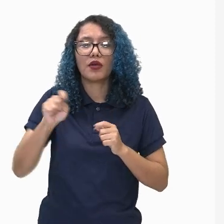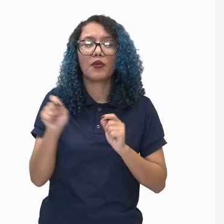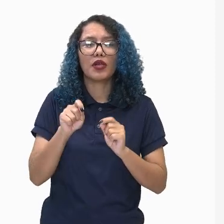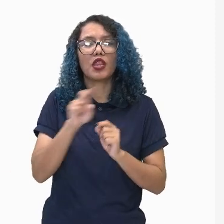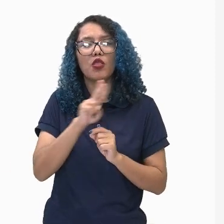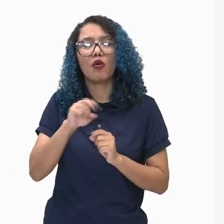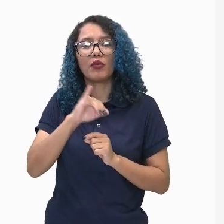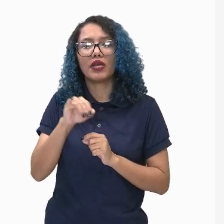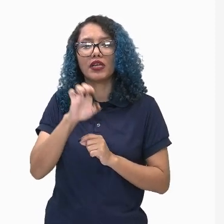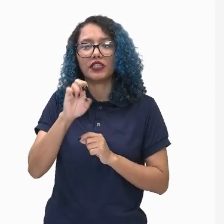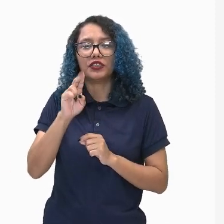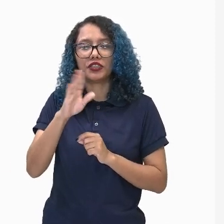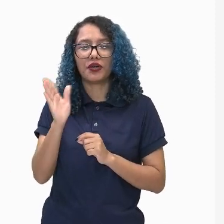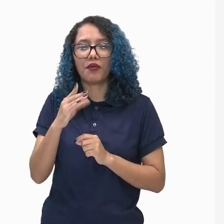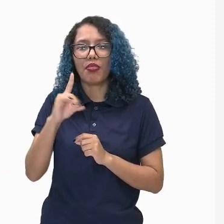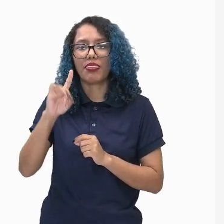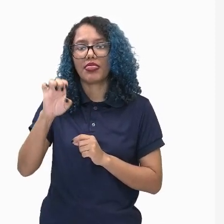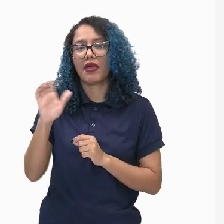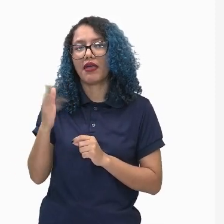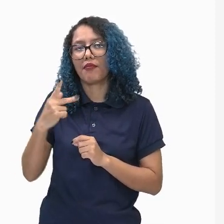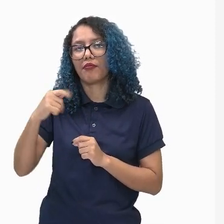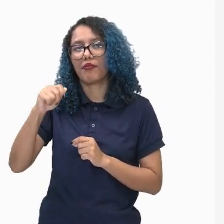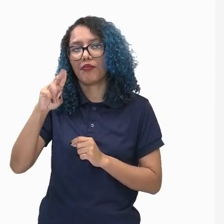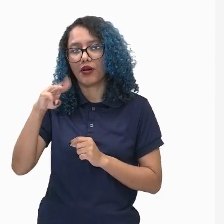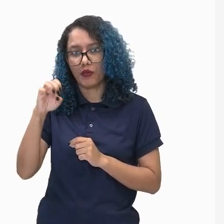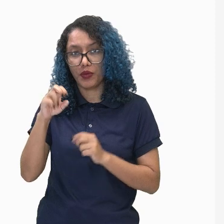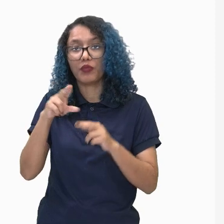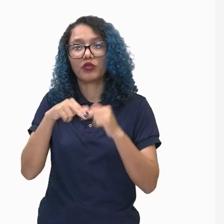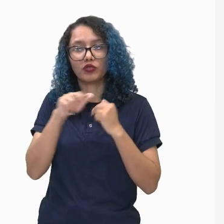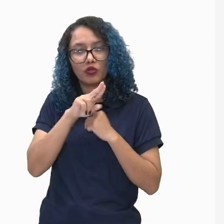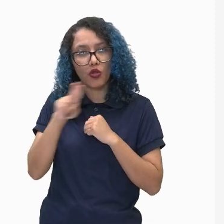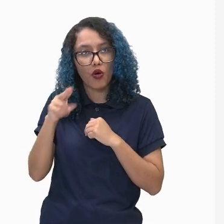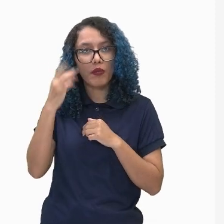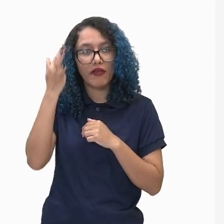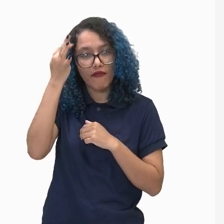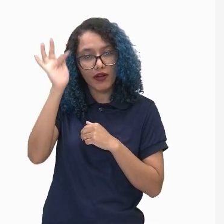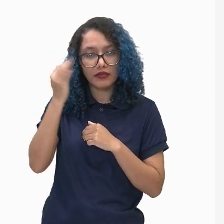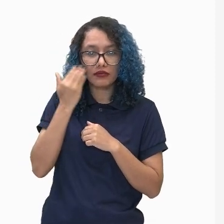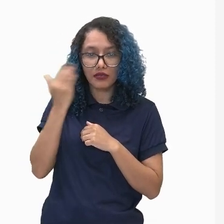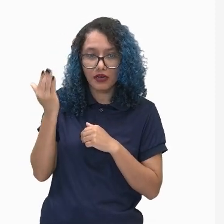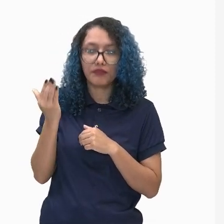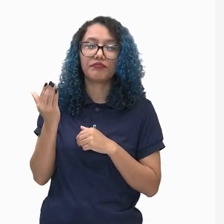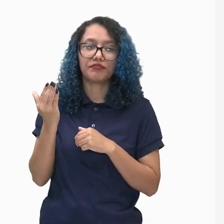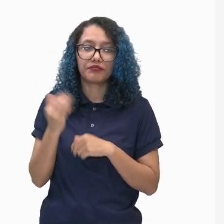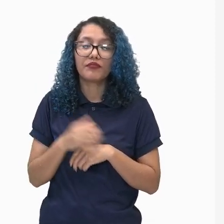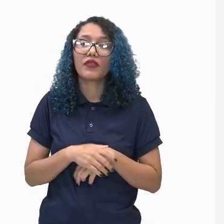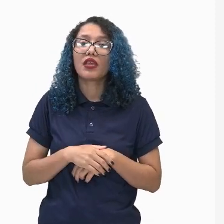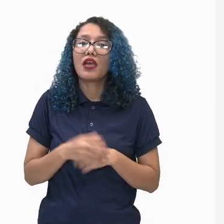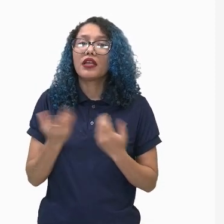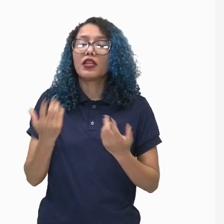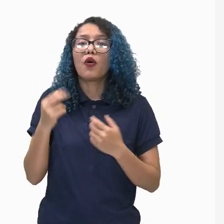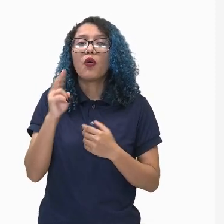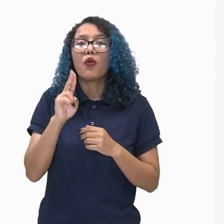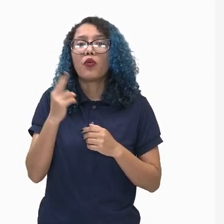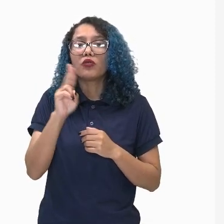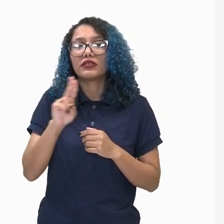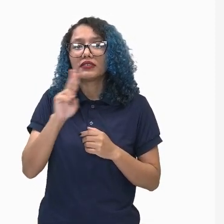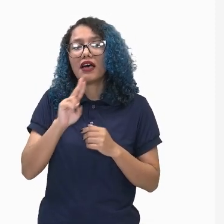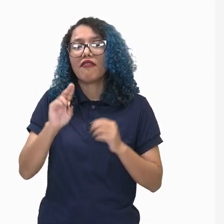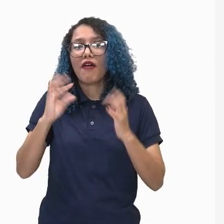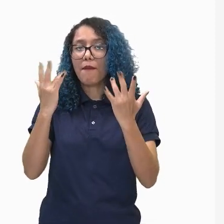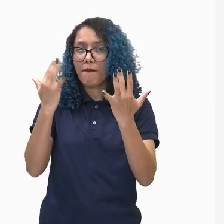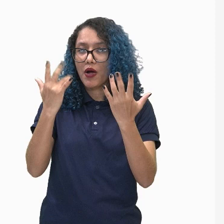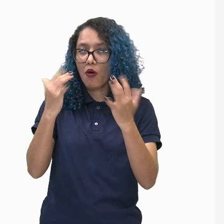na França, por isso tem esse nome em francês, onde os jogadores usavam as mãos para rebater a bola. Esse jogo ele